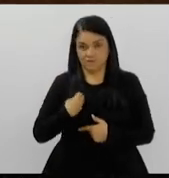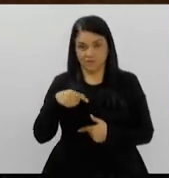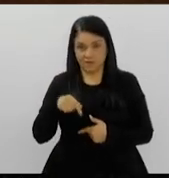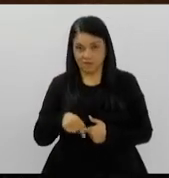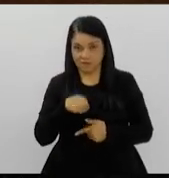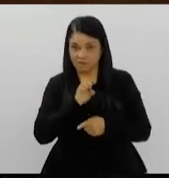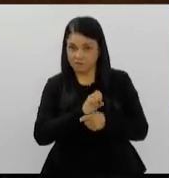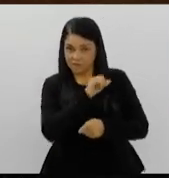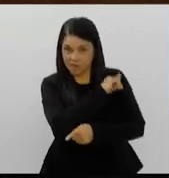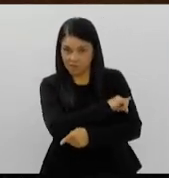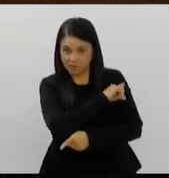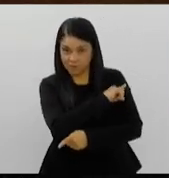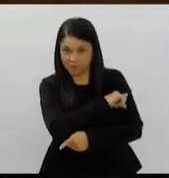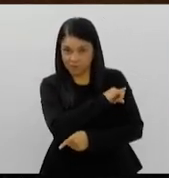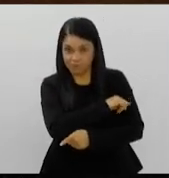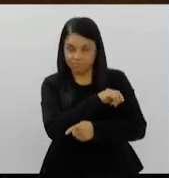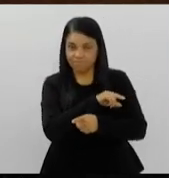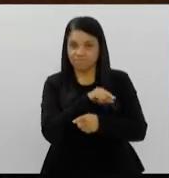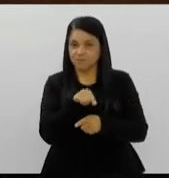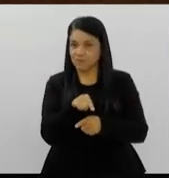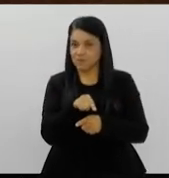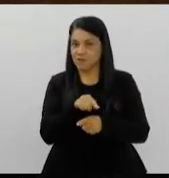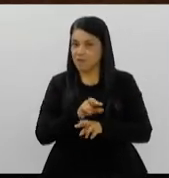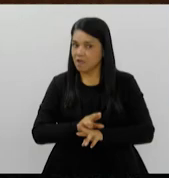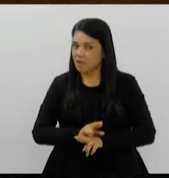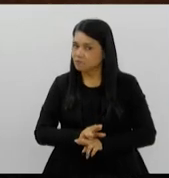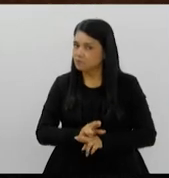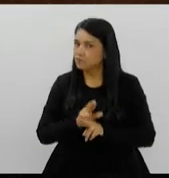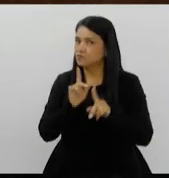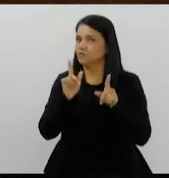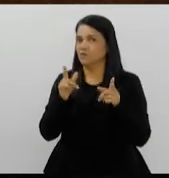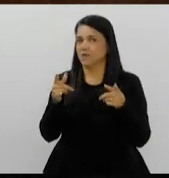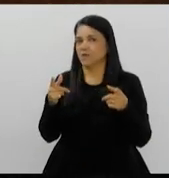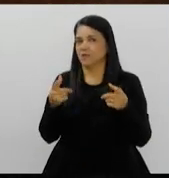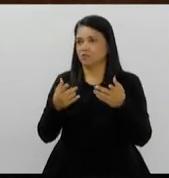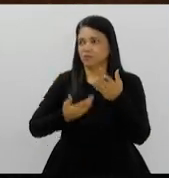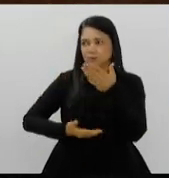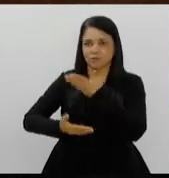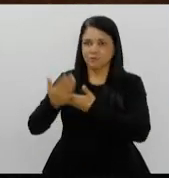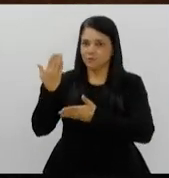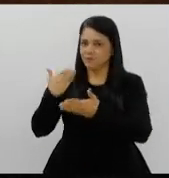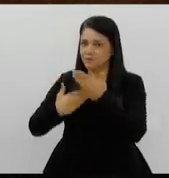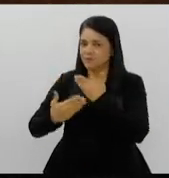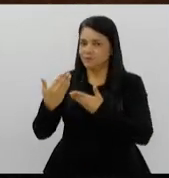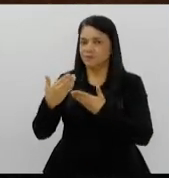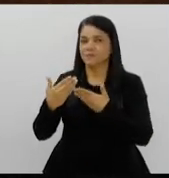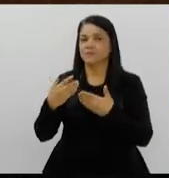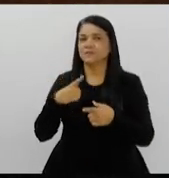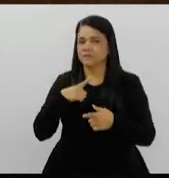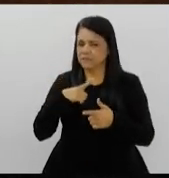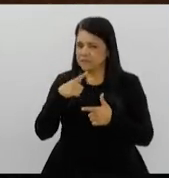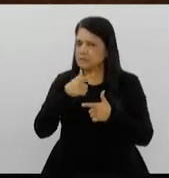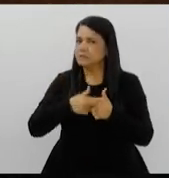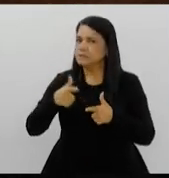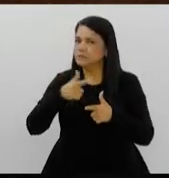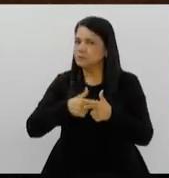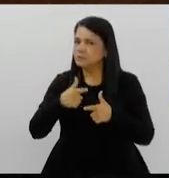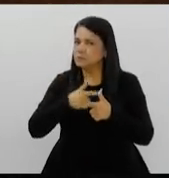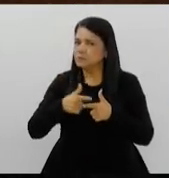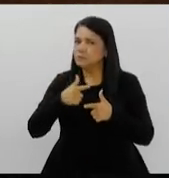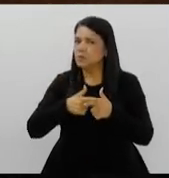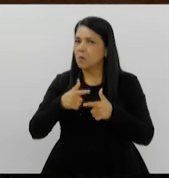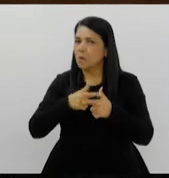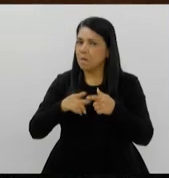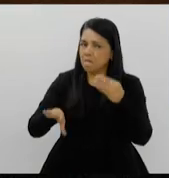Janeiro não é como sempre foi. Nós temos problemas adicionais